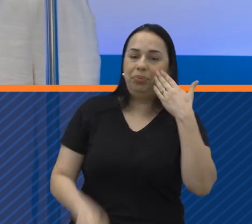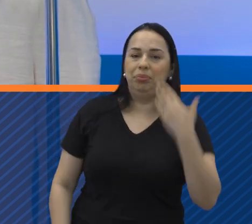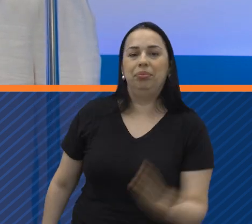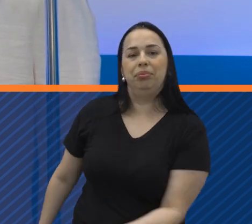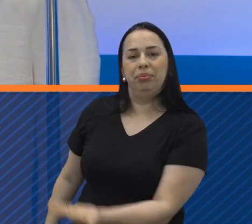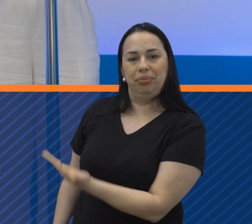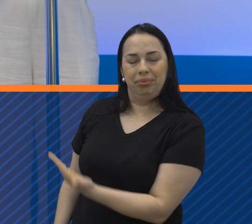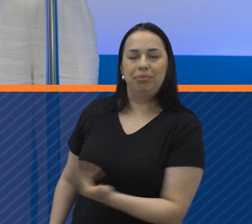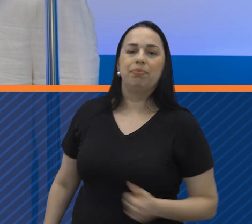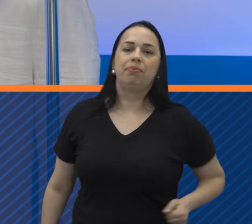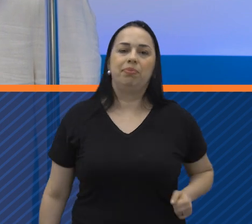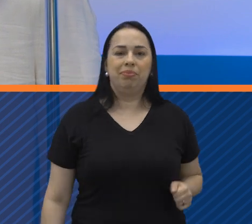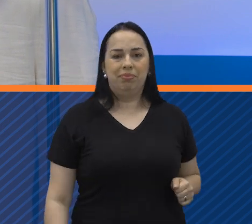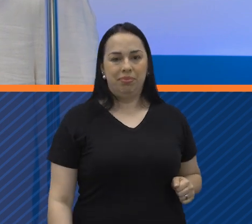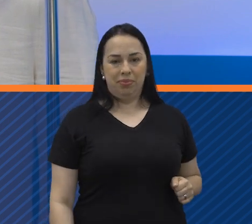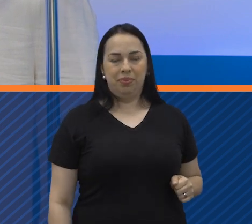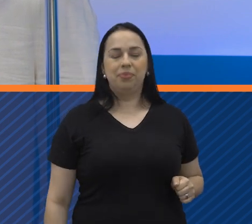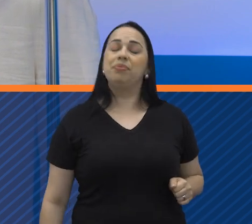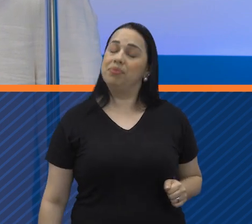é o